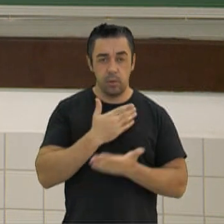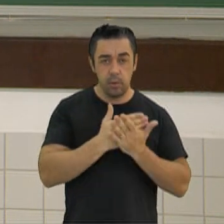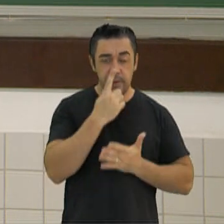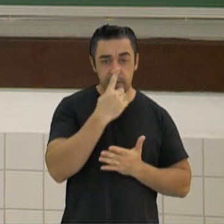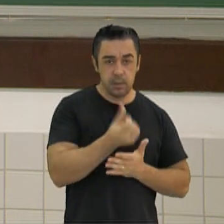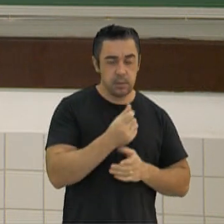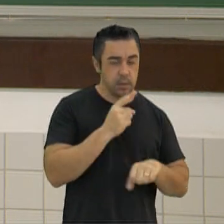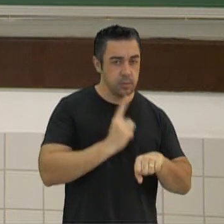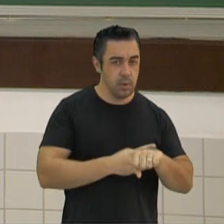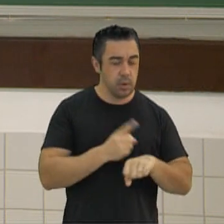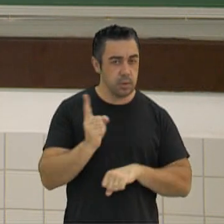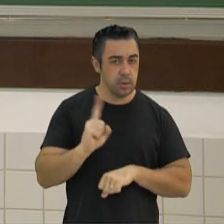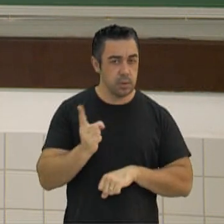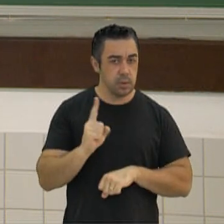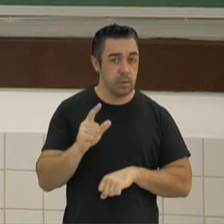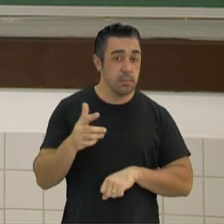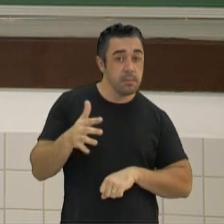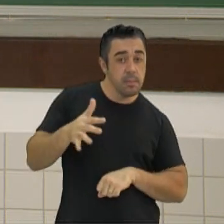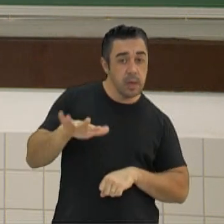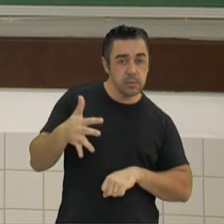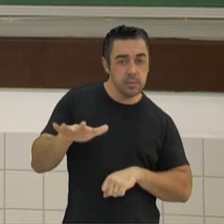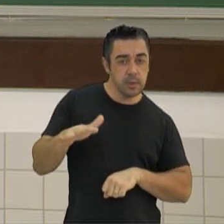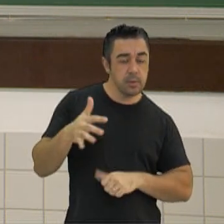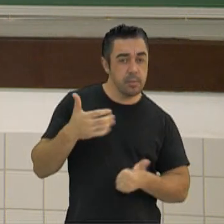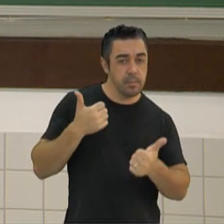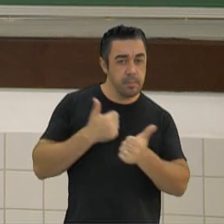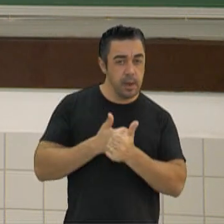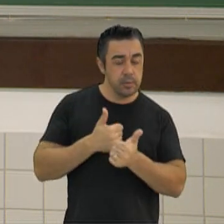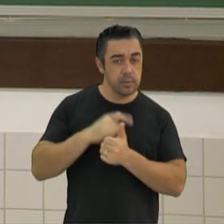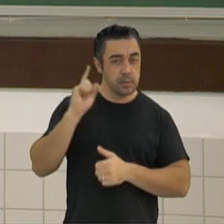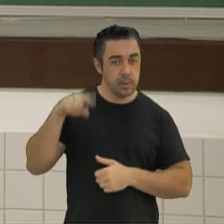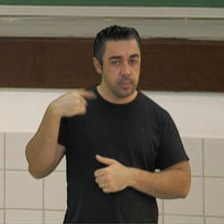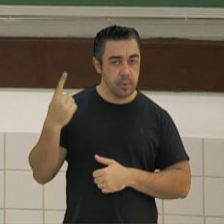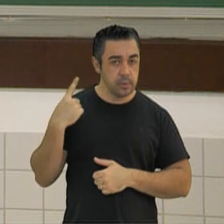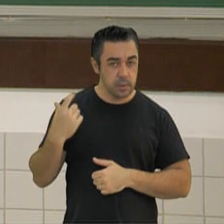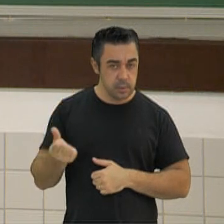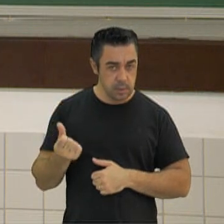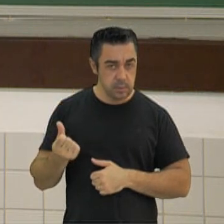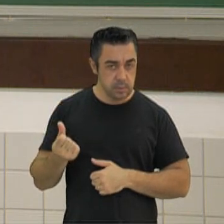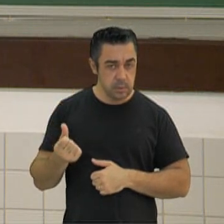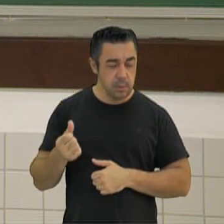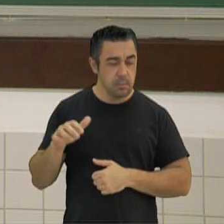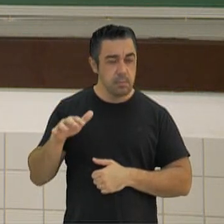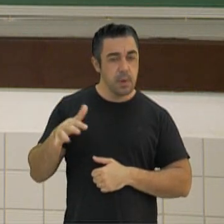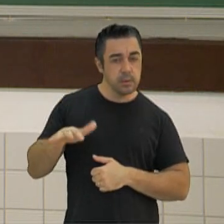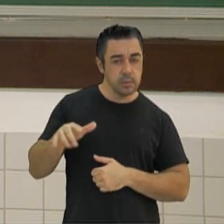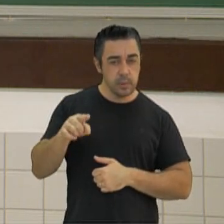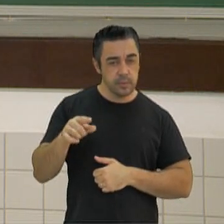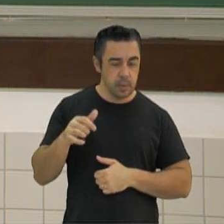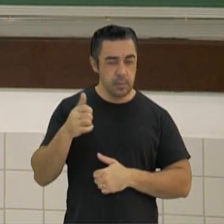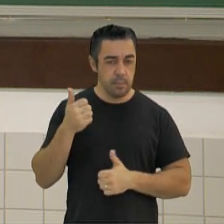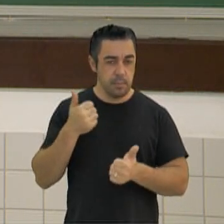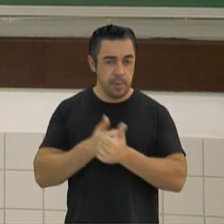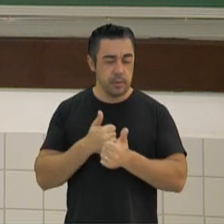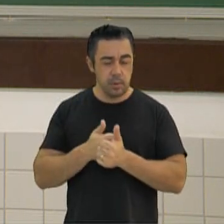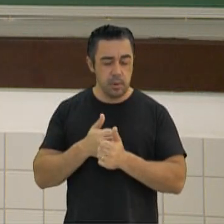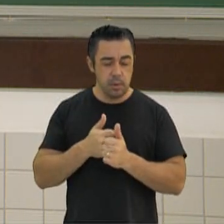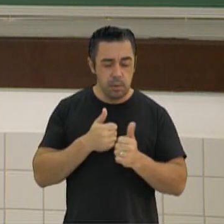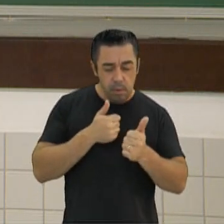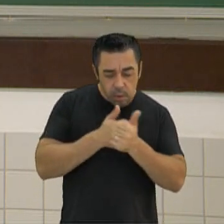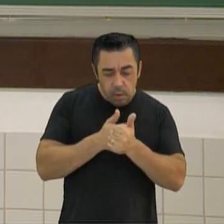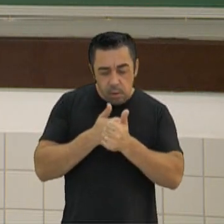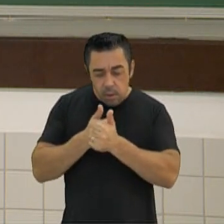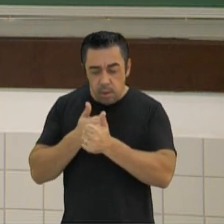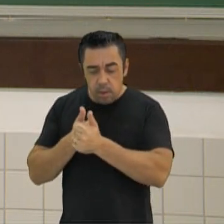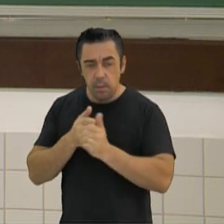16 horas, tá? Vai ter um voo após as 16. Então, eu aconselho vocês a estimarem quantos